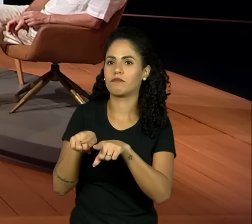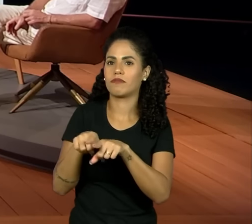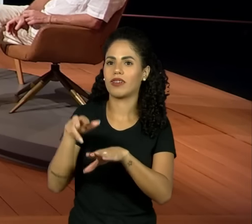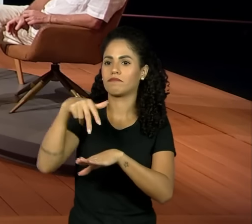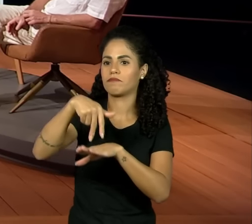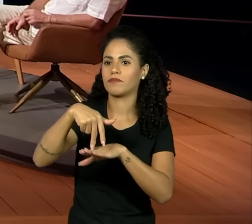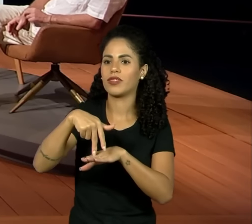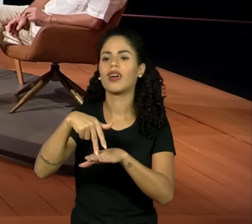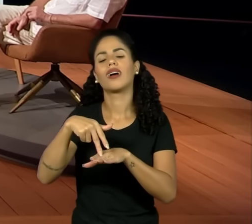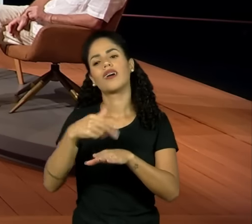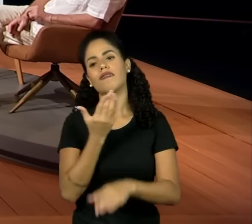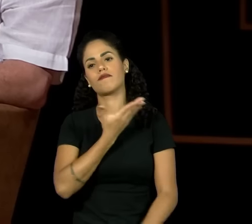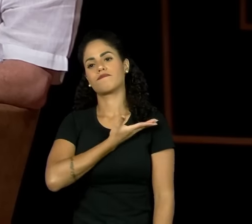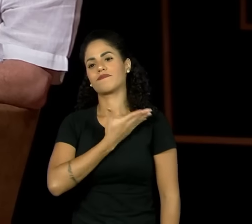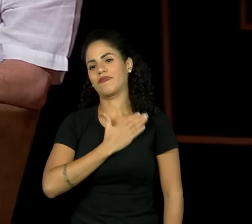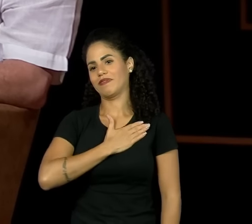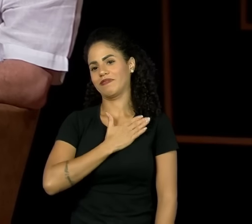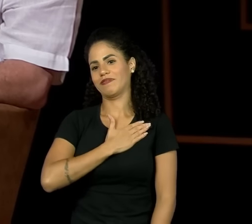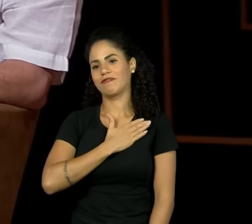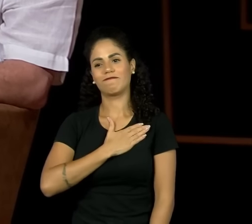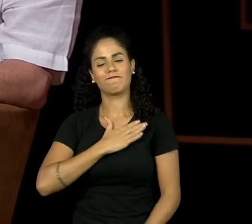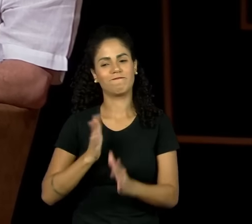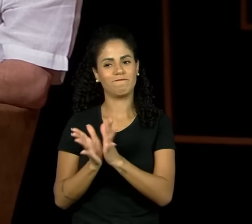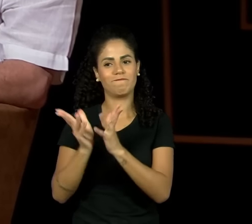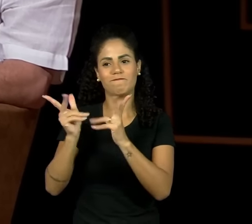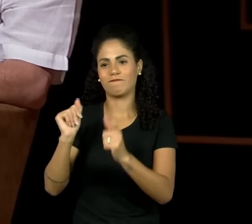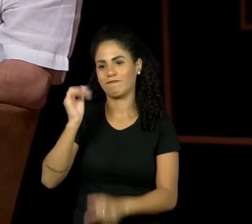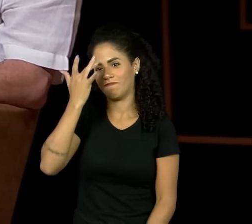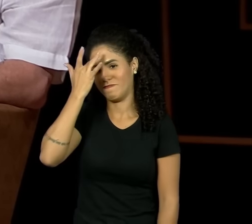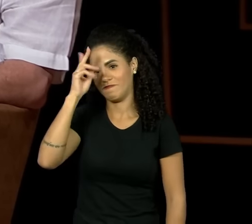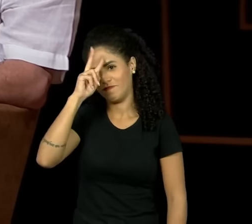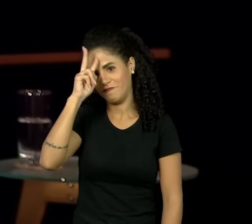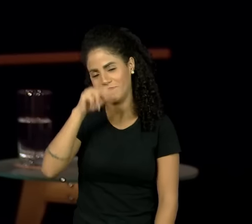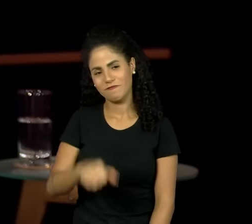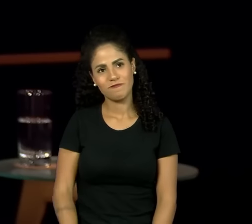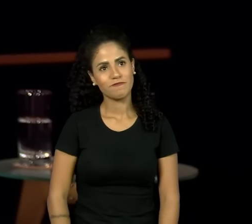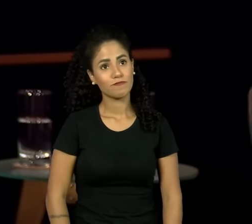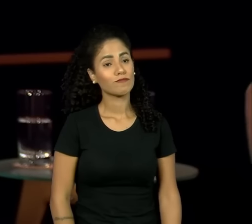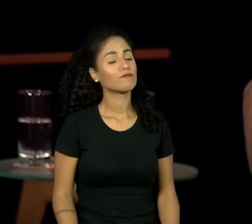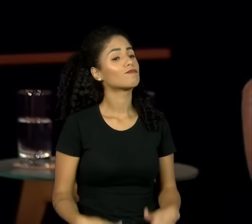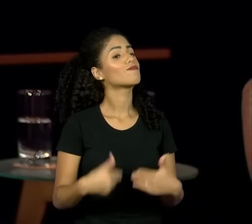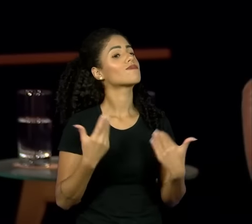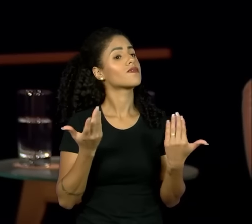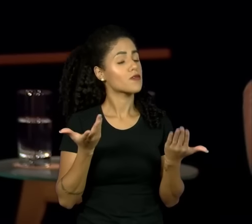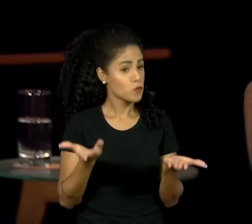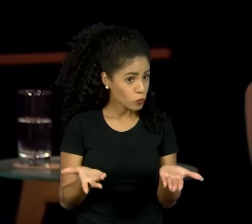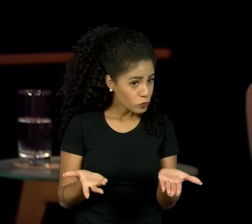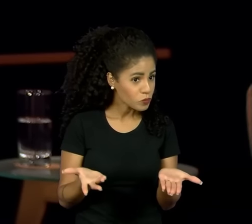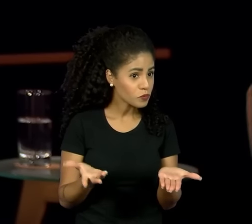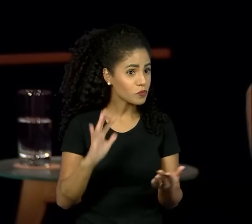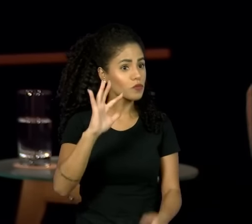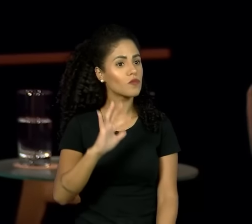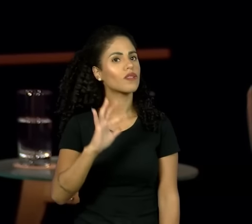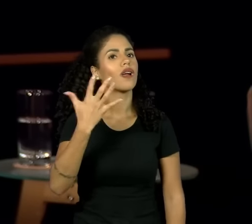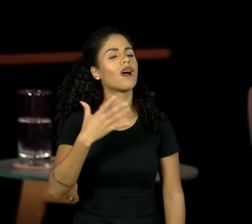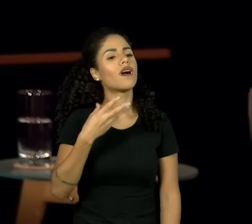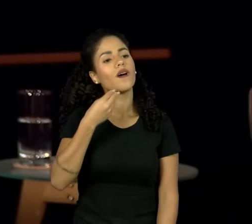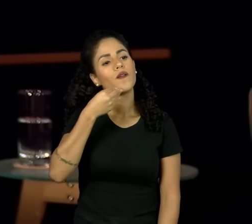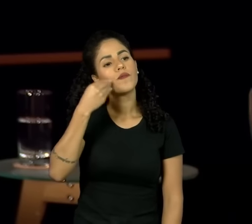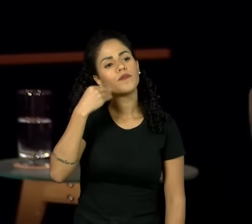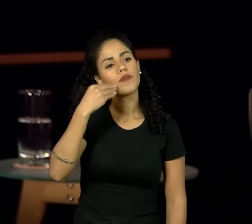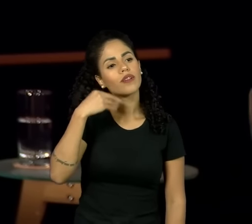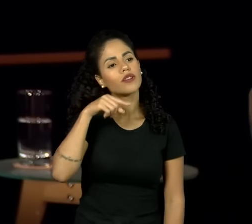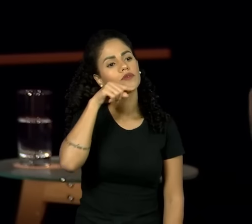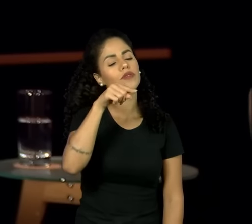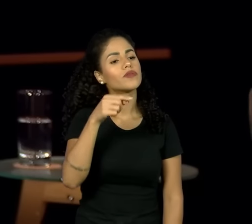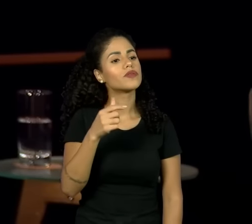Fundação incrível figuras bem marcantes na minha vida aí aí aparece a tal oportunidade para você